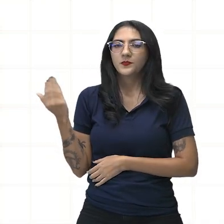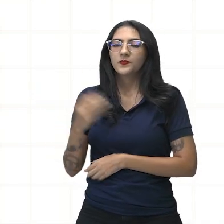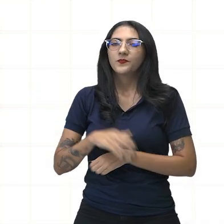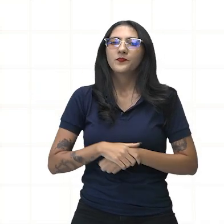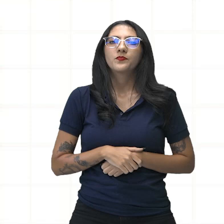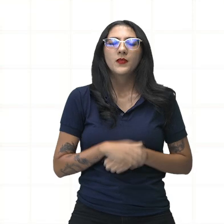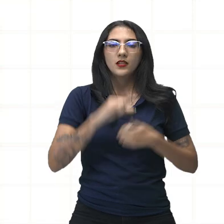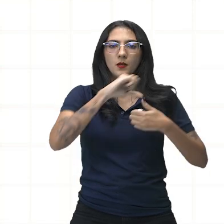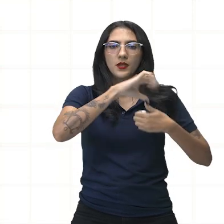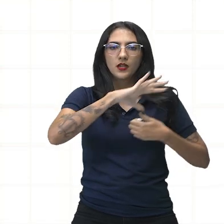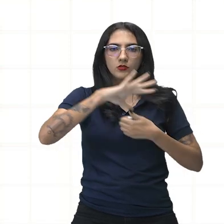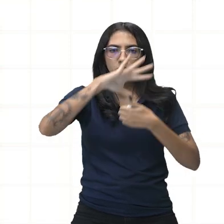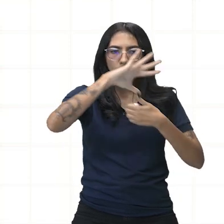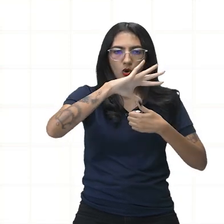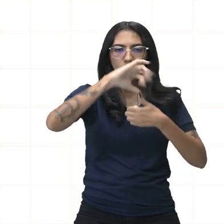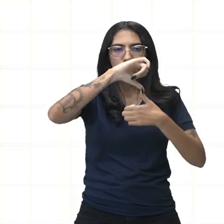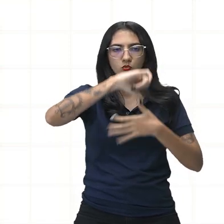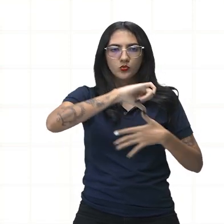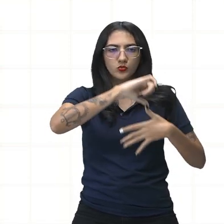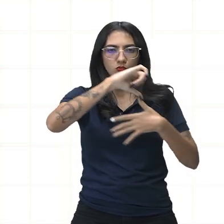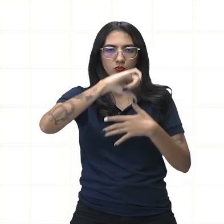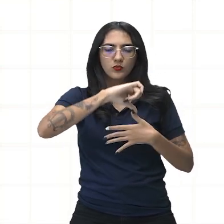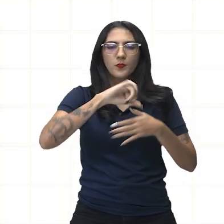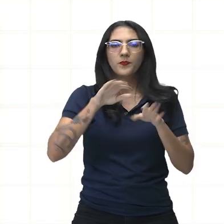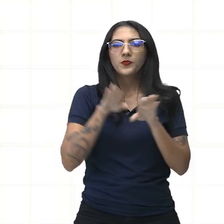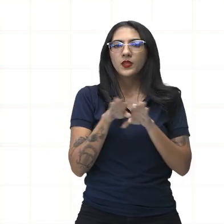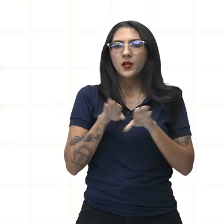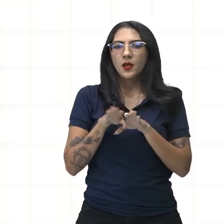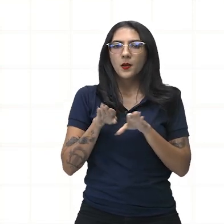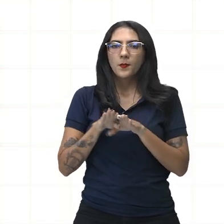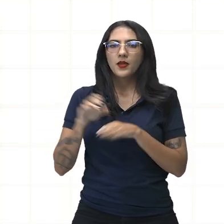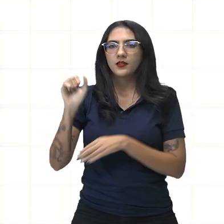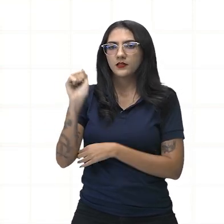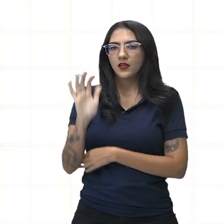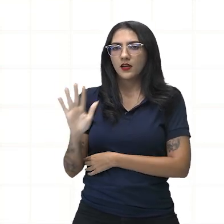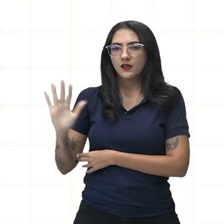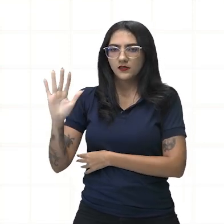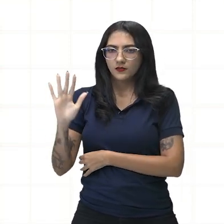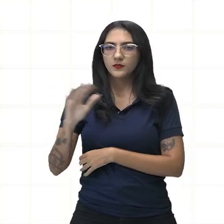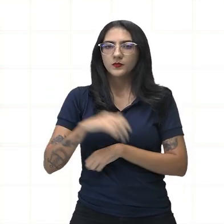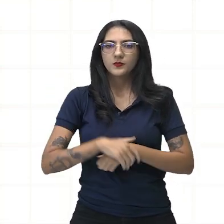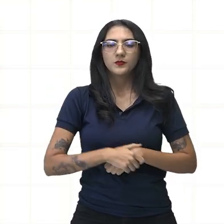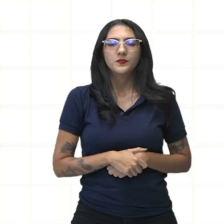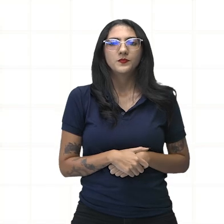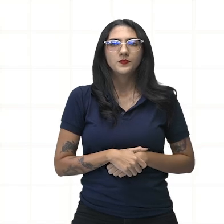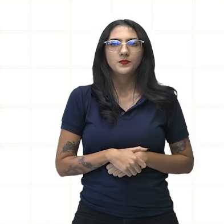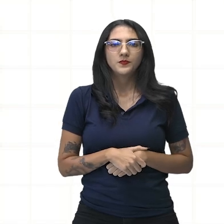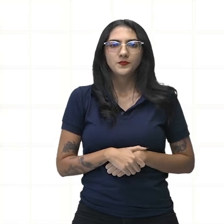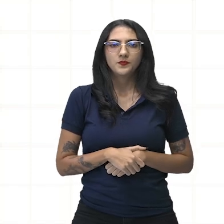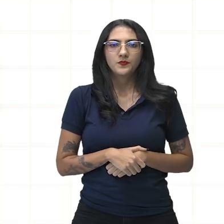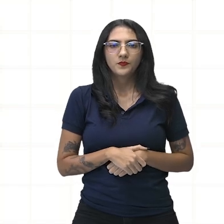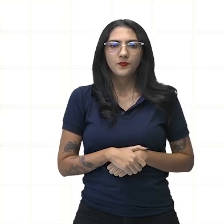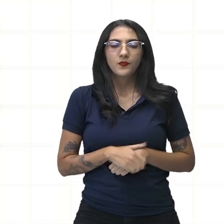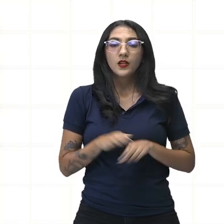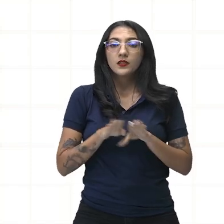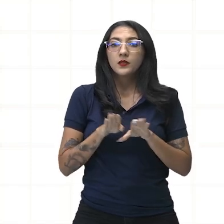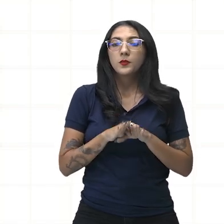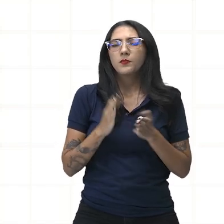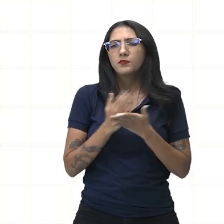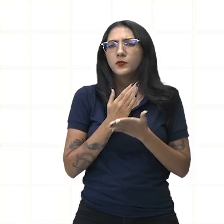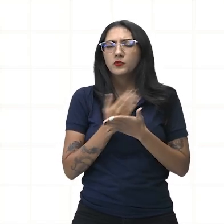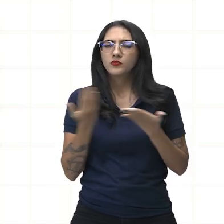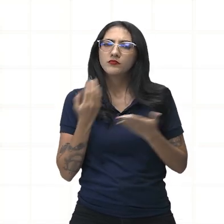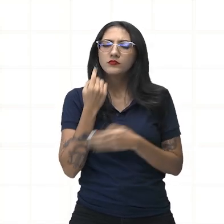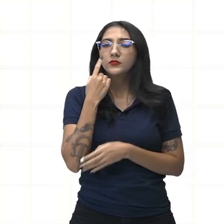América do Norte, da América do Sul, a países da Ásia em especial, certo? Temos aqui algumas